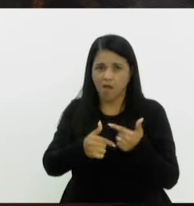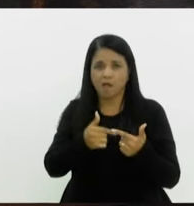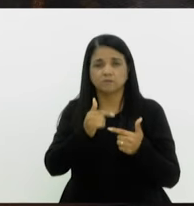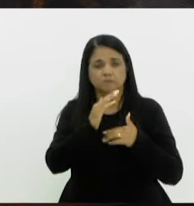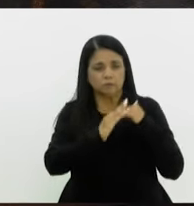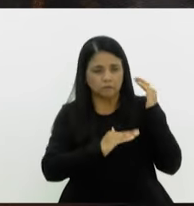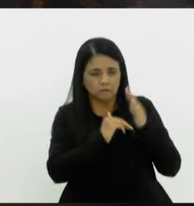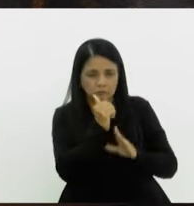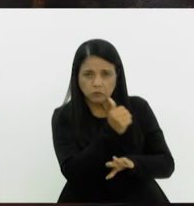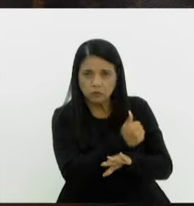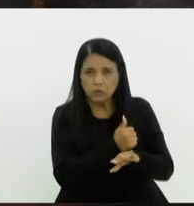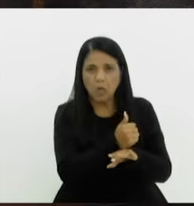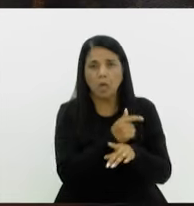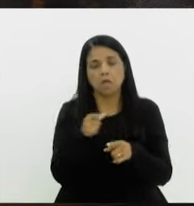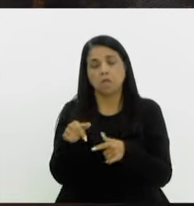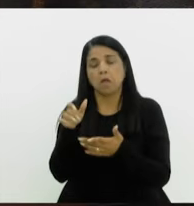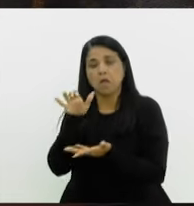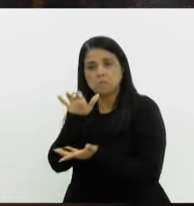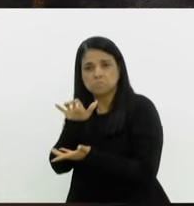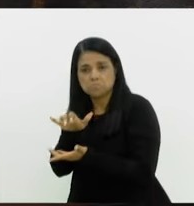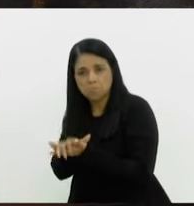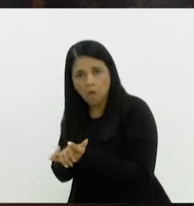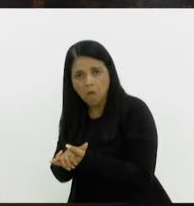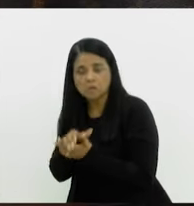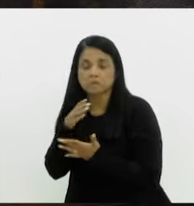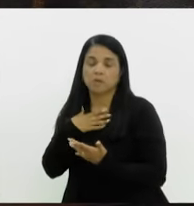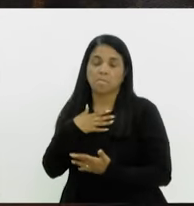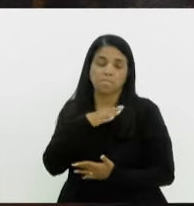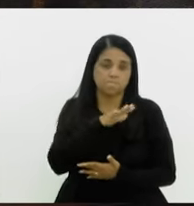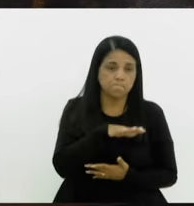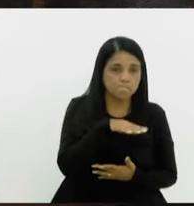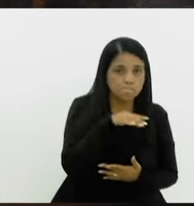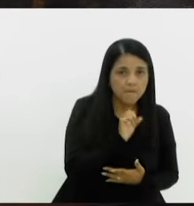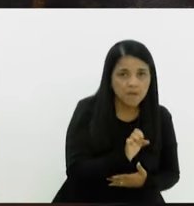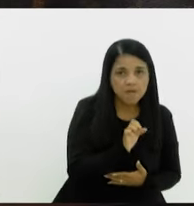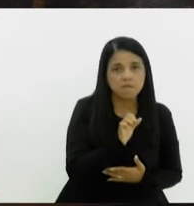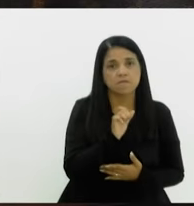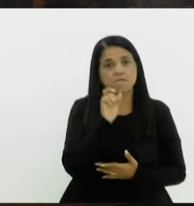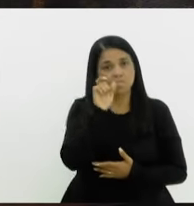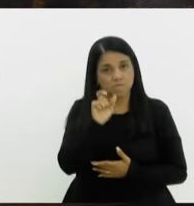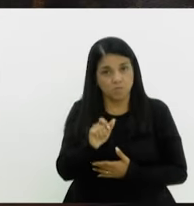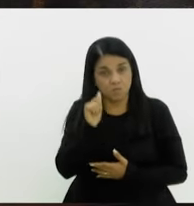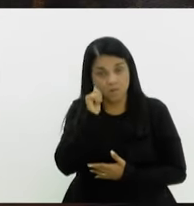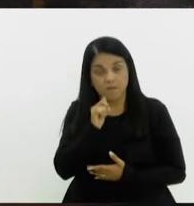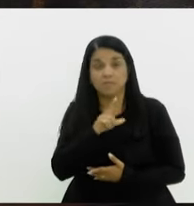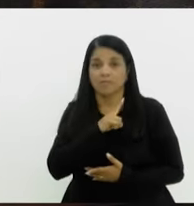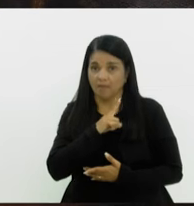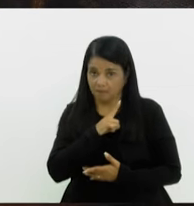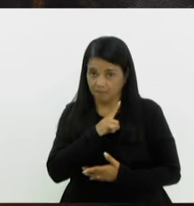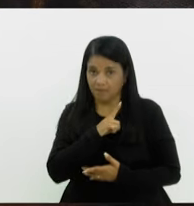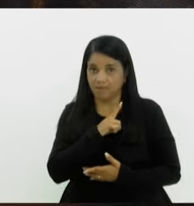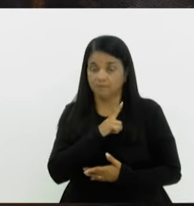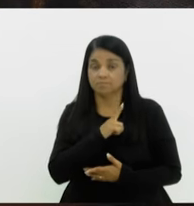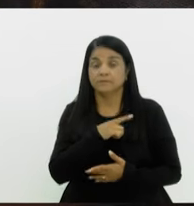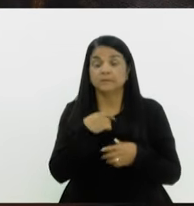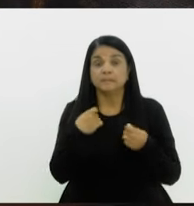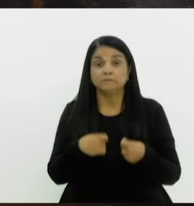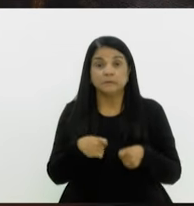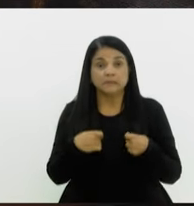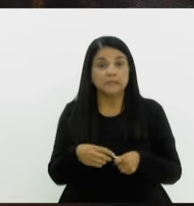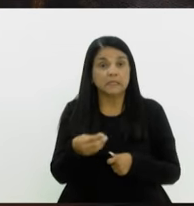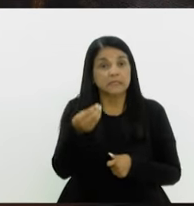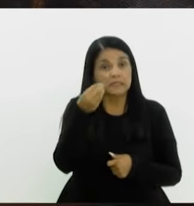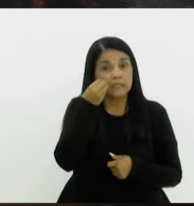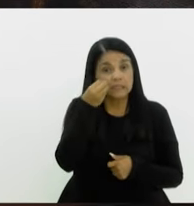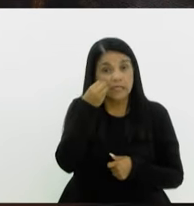com a jornada de esposa que acumula com a jornada de mãe mas se a gente não tentar como é que a